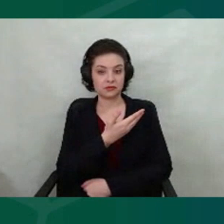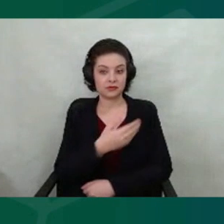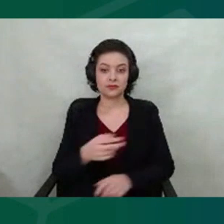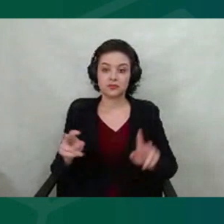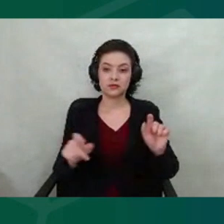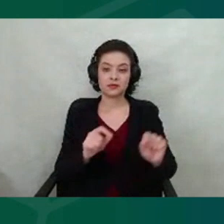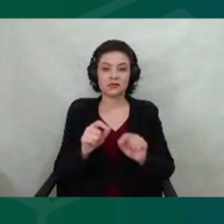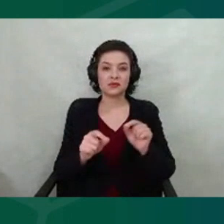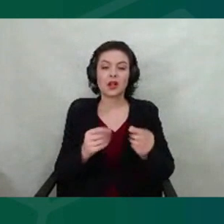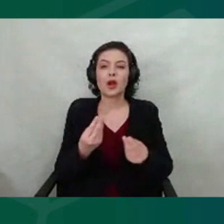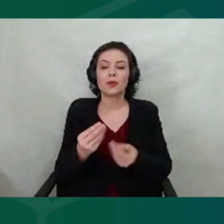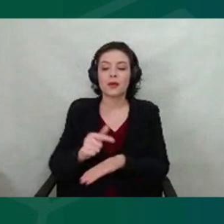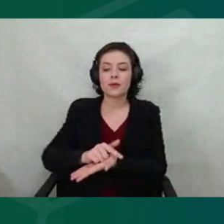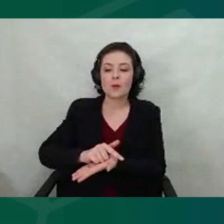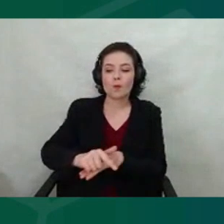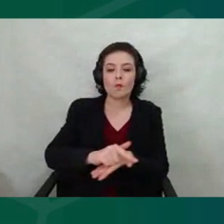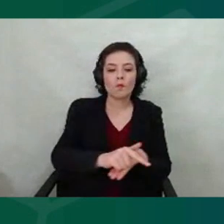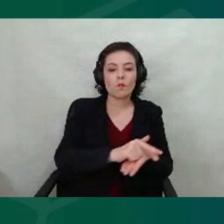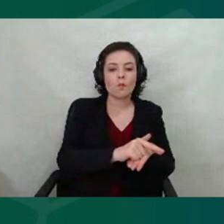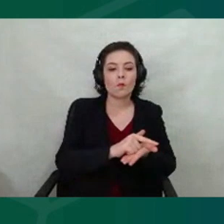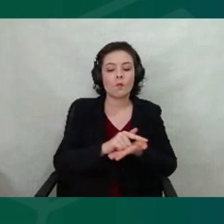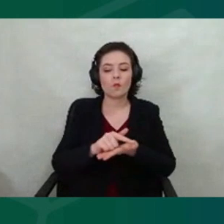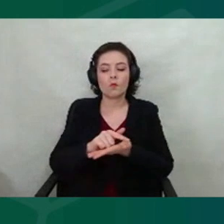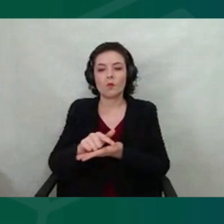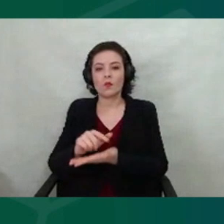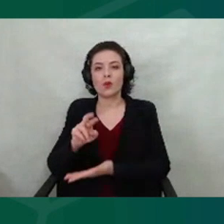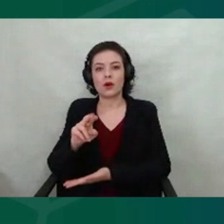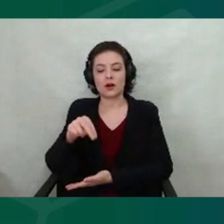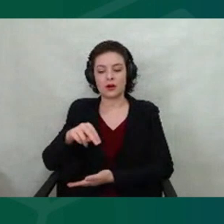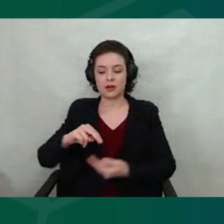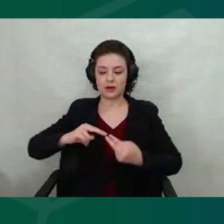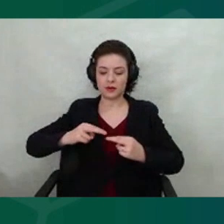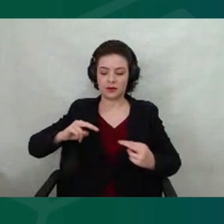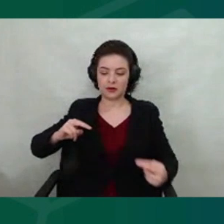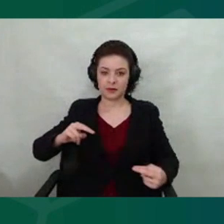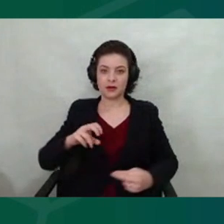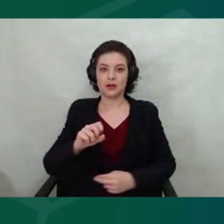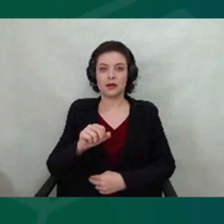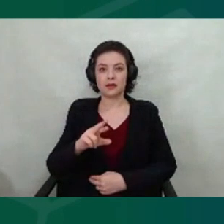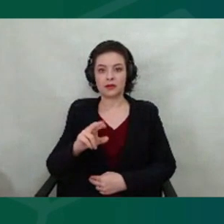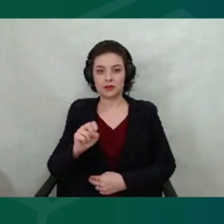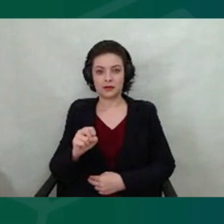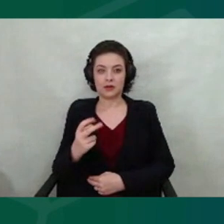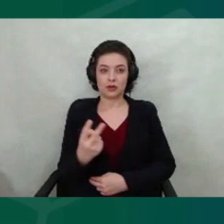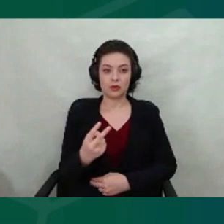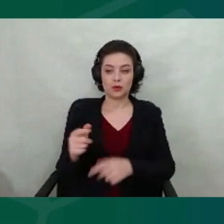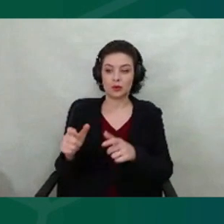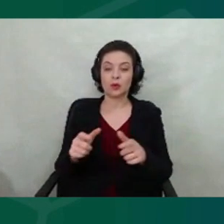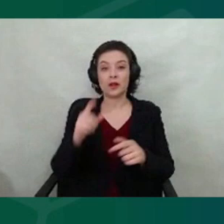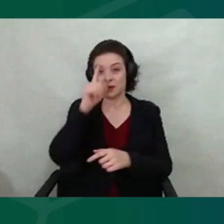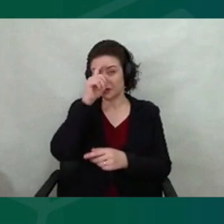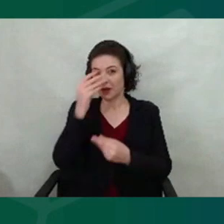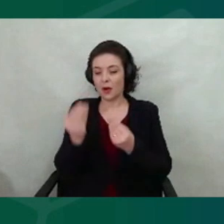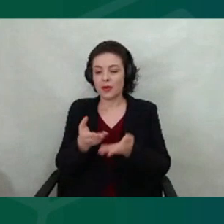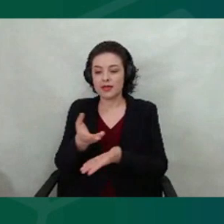a detecção do SARS-CoV, do RNA do SARS-CoV-2 em alguns locais do hospital e o tratamento, o